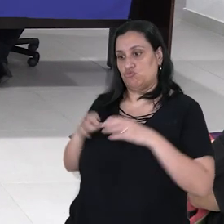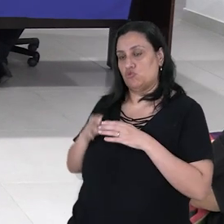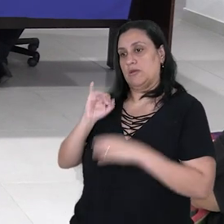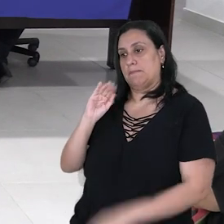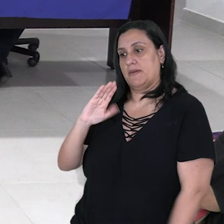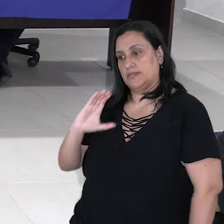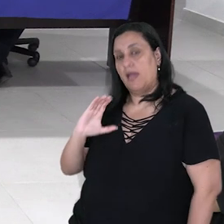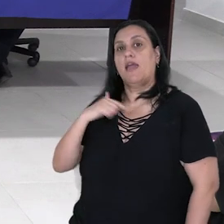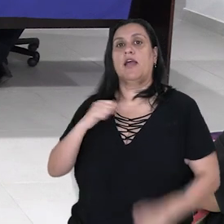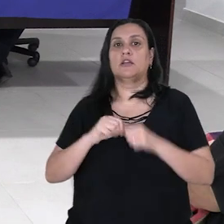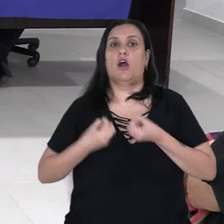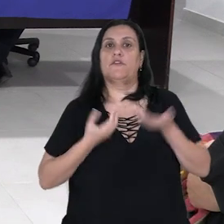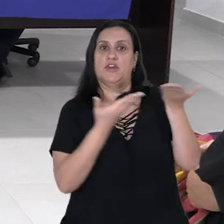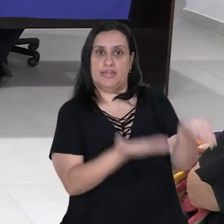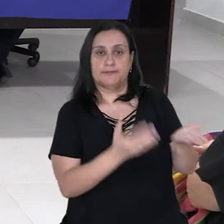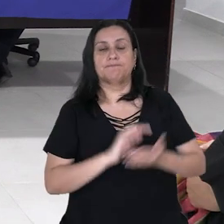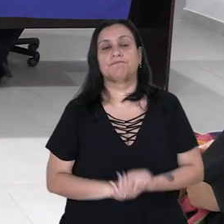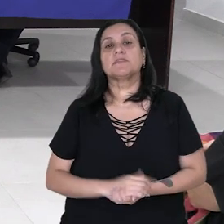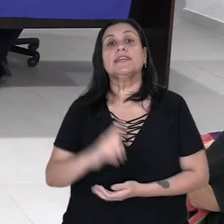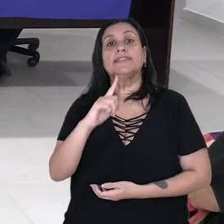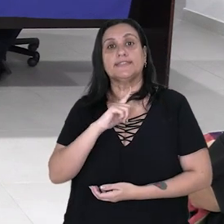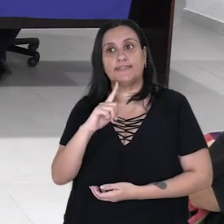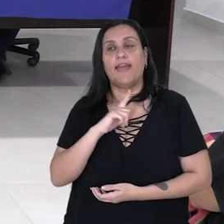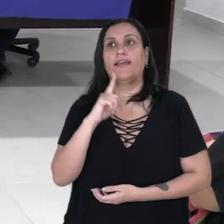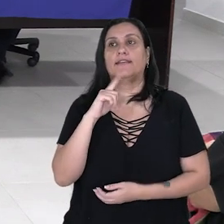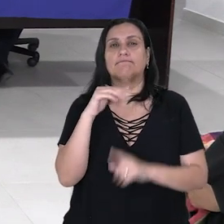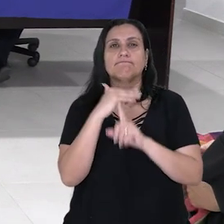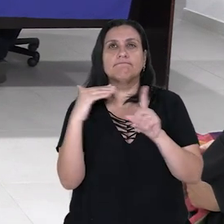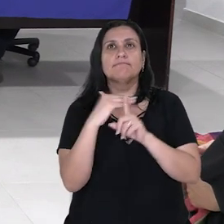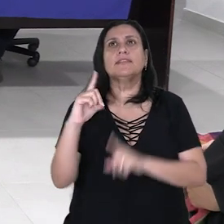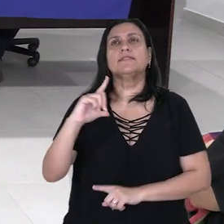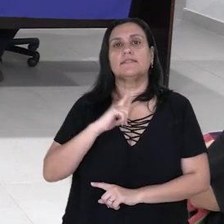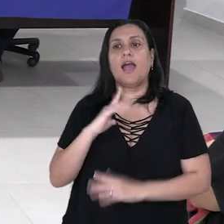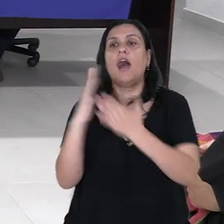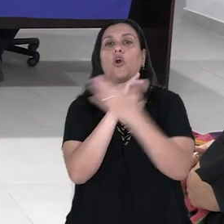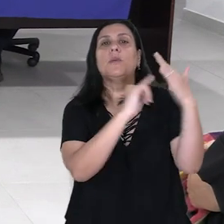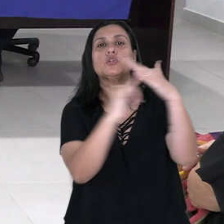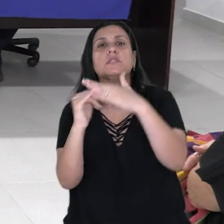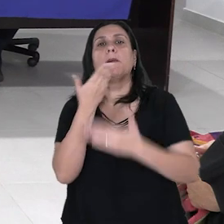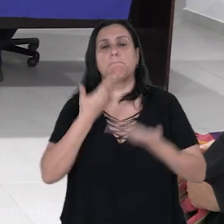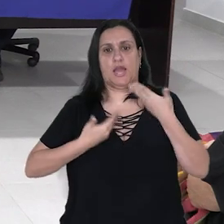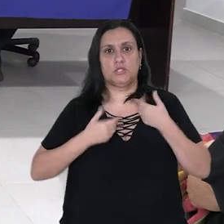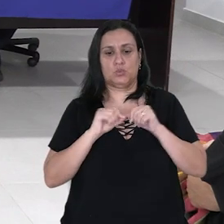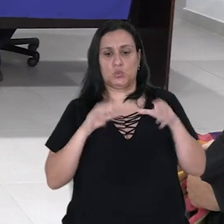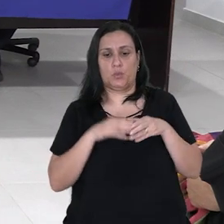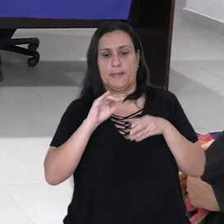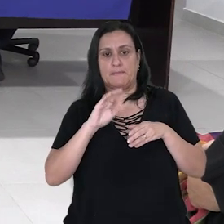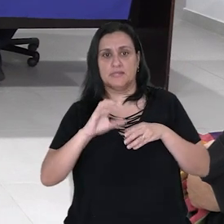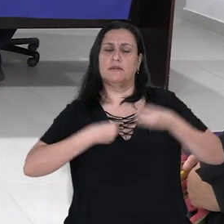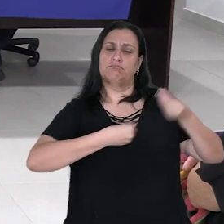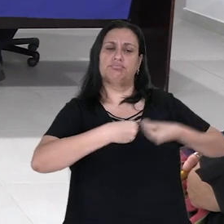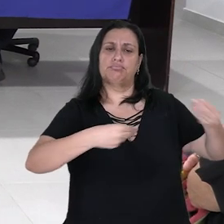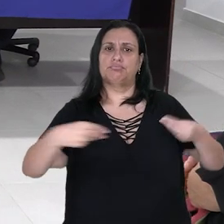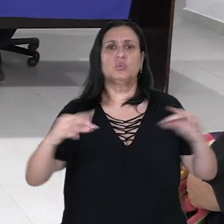gente. Inclusive, esse livro já está na nossa listagem desde o meio do ano, então já tem instituição pedindo, pessoas pedindo, já está sendo